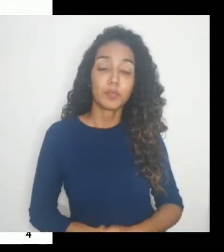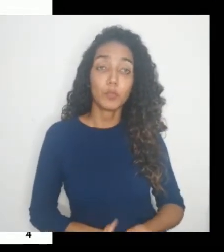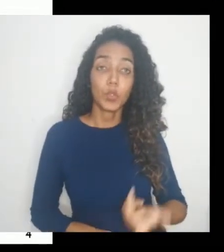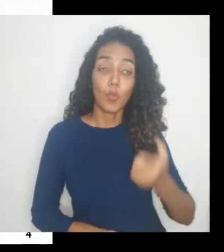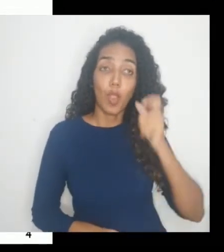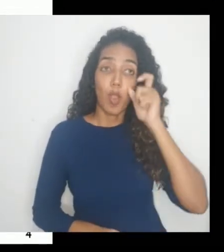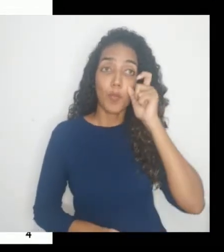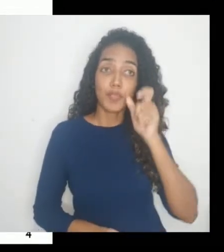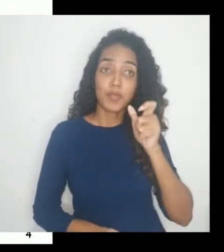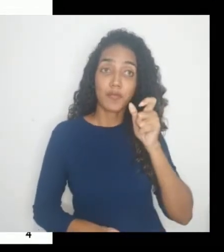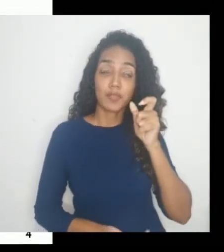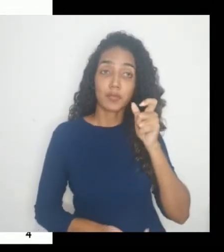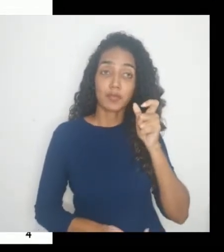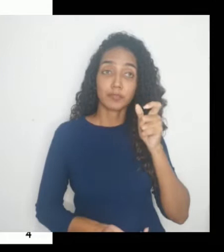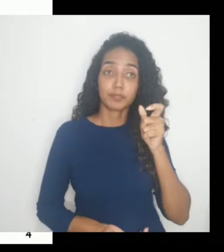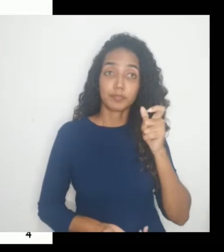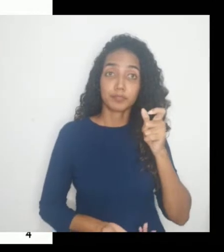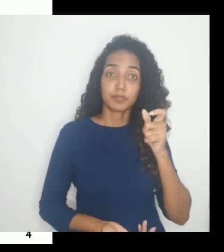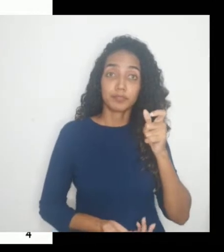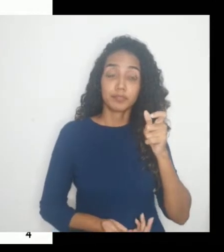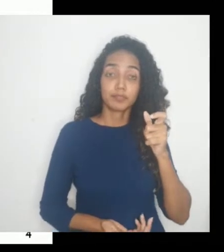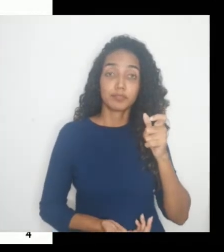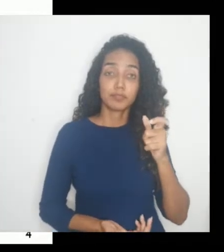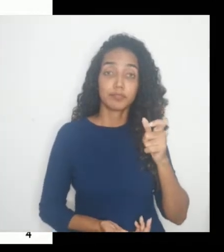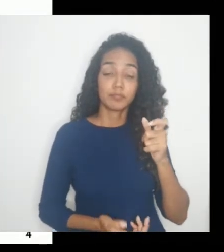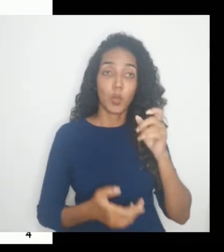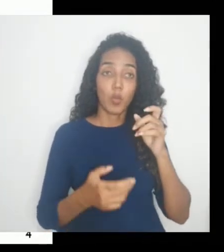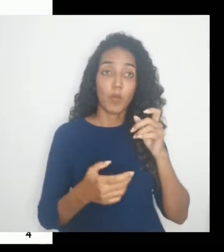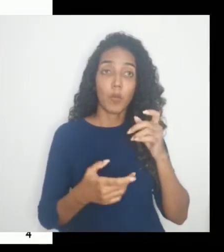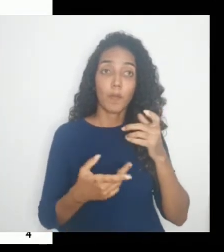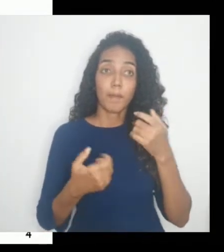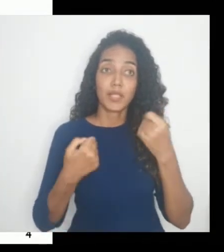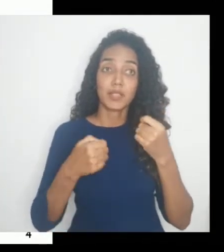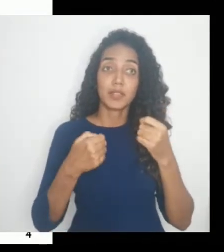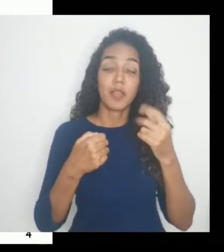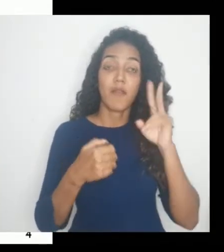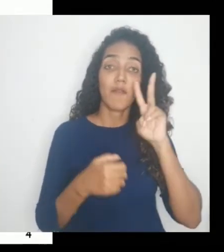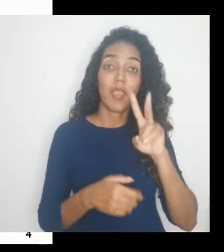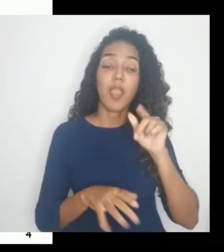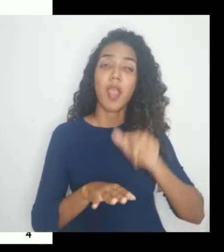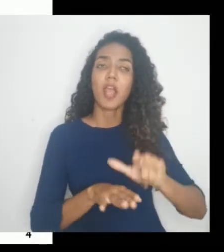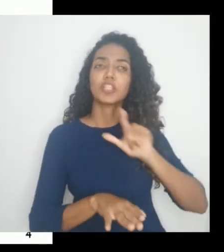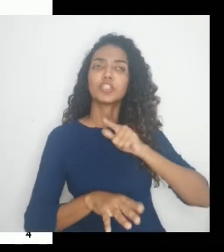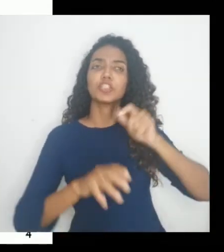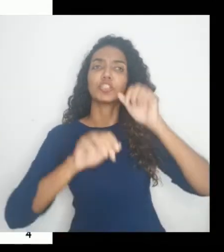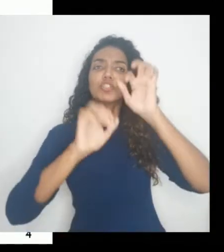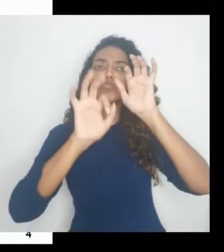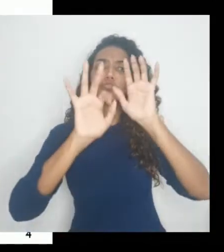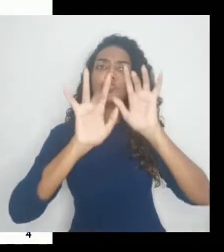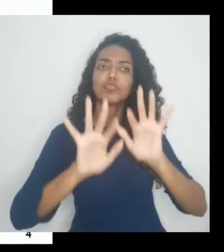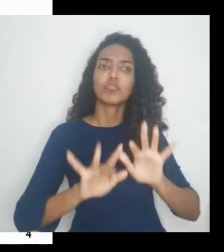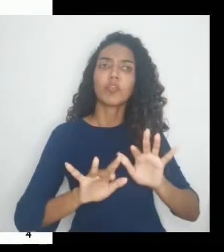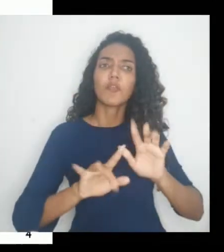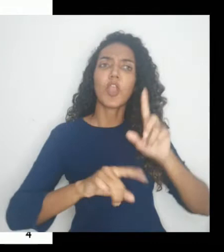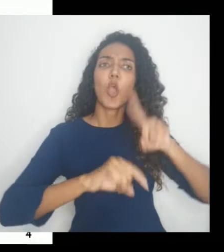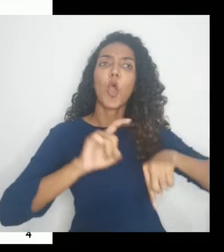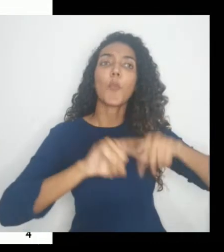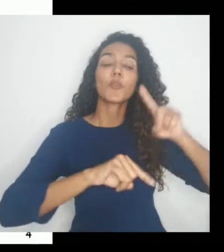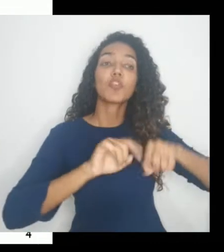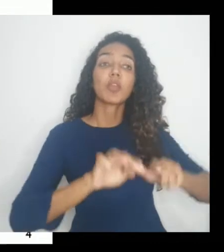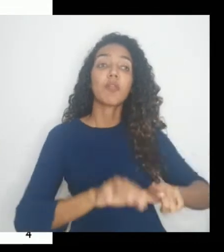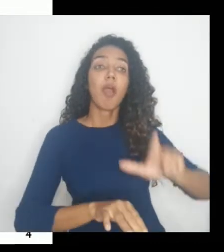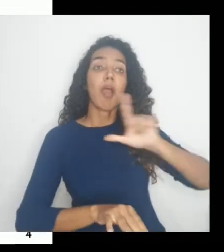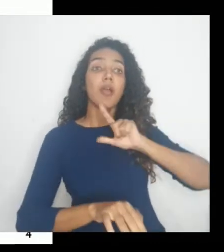agora. Antes de escrever objetos, precisamos escrever classes.